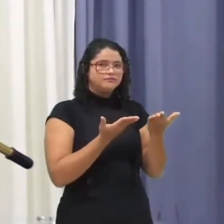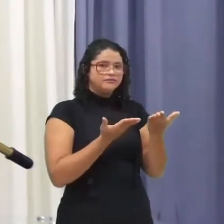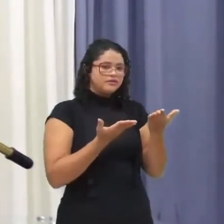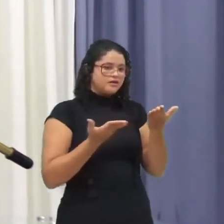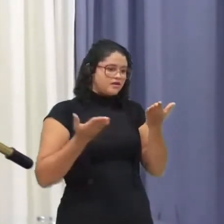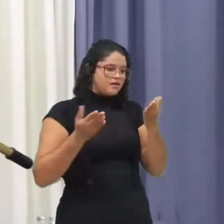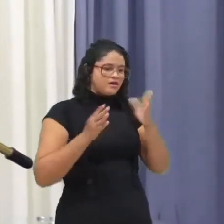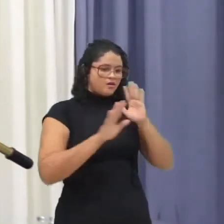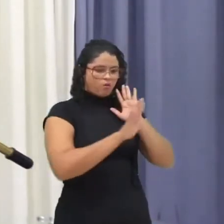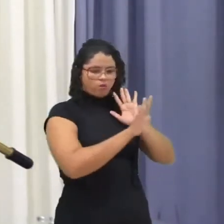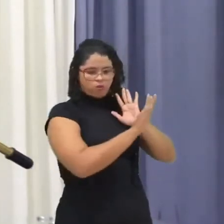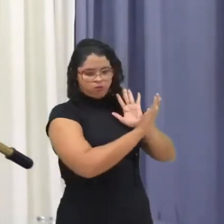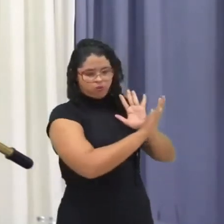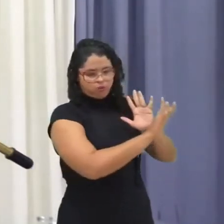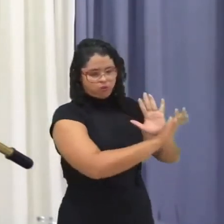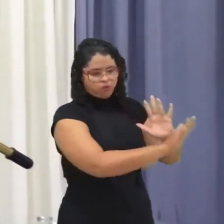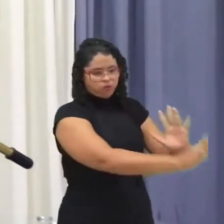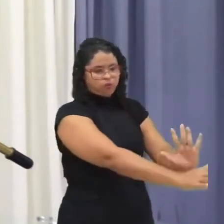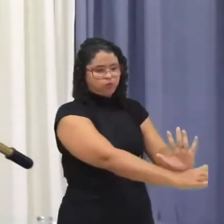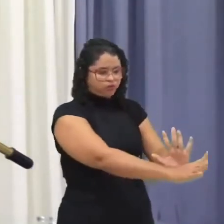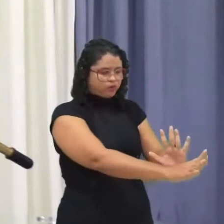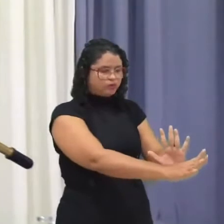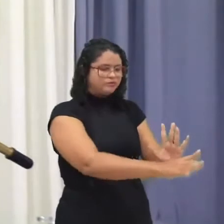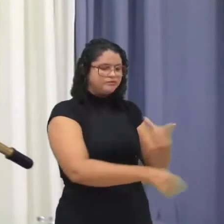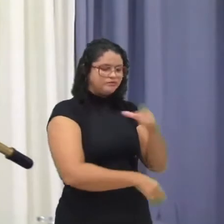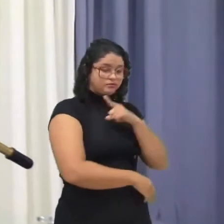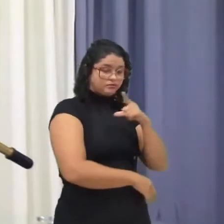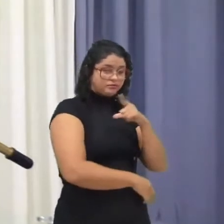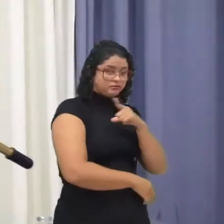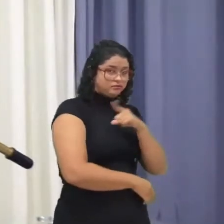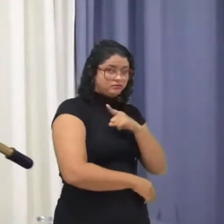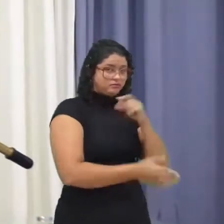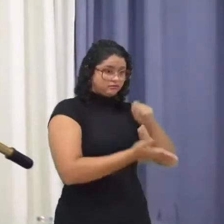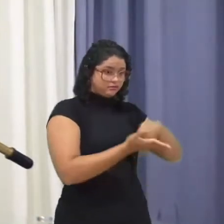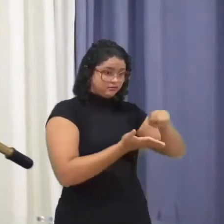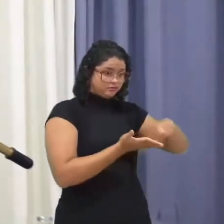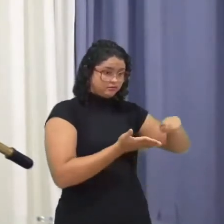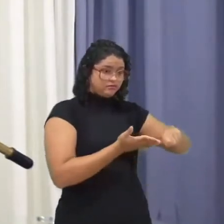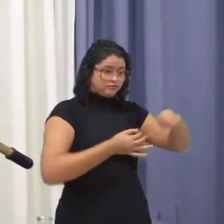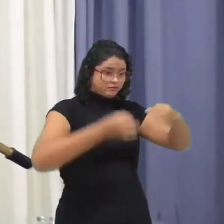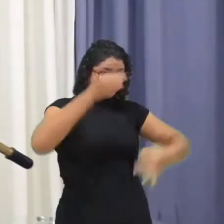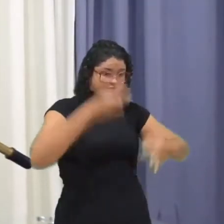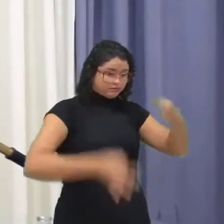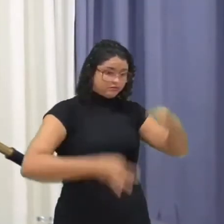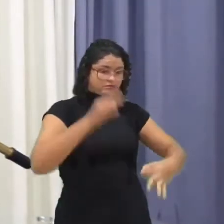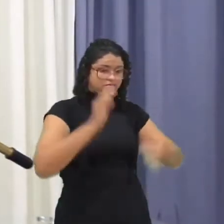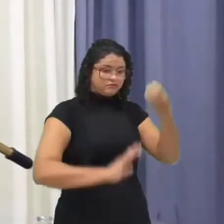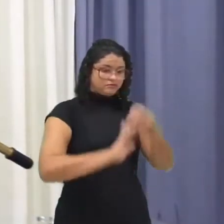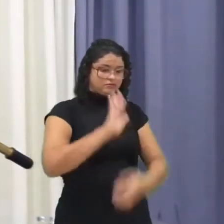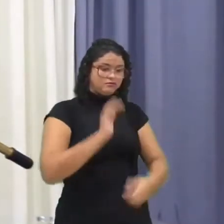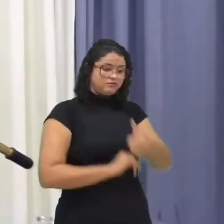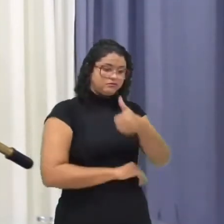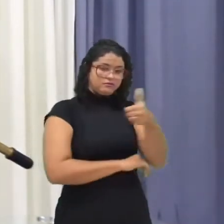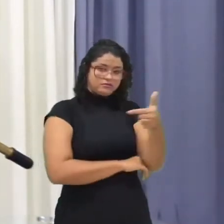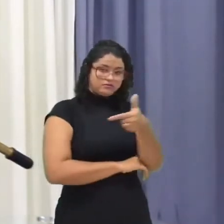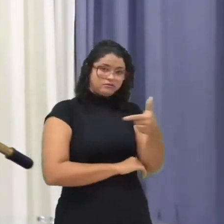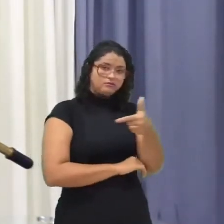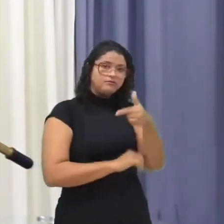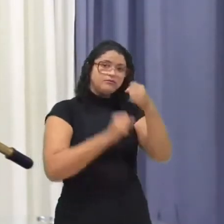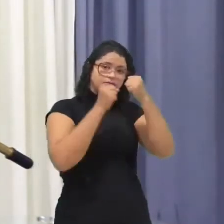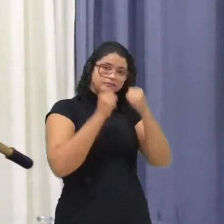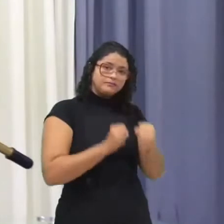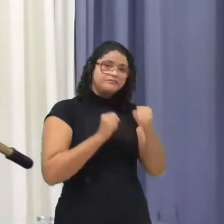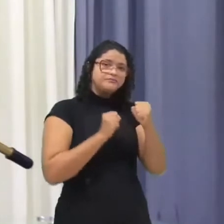tomavam parte de sua formação, conforme está escrito lá em Juízes capítulo 5, verso 12, onde está escrito